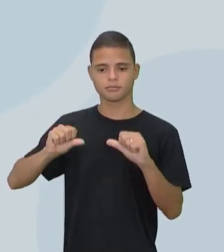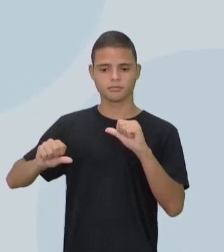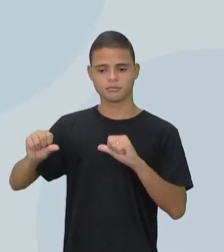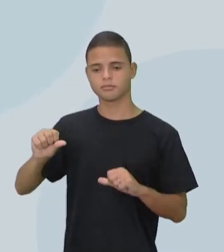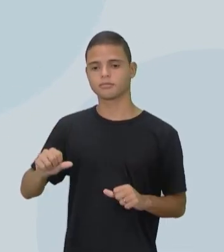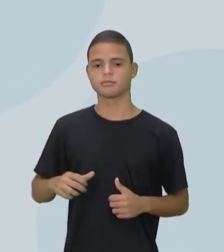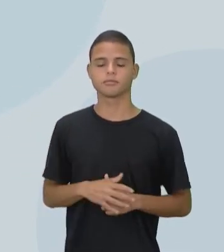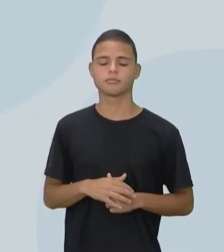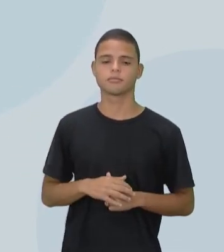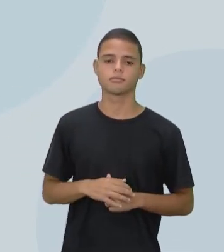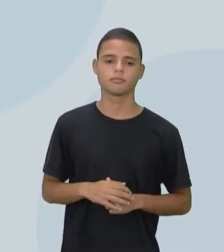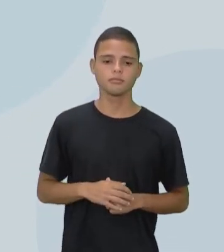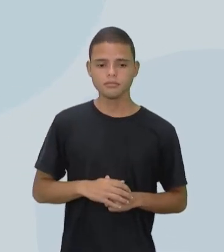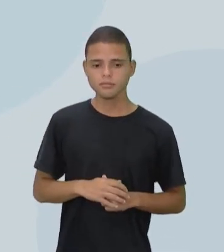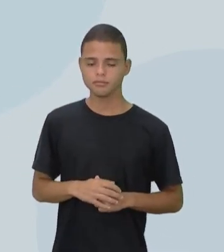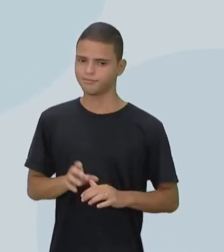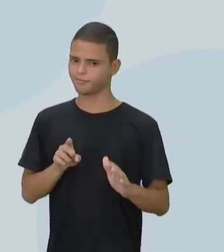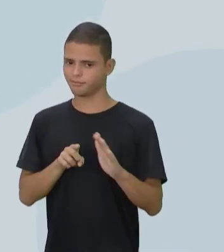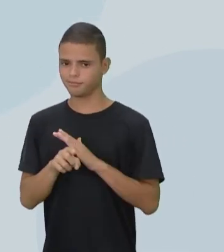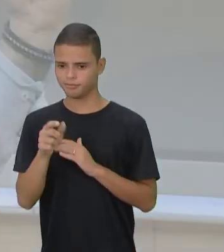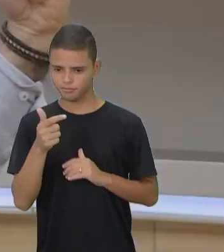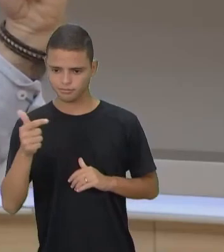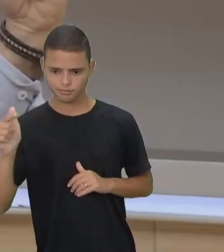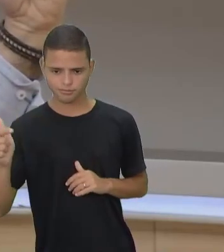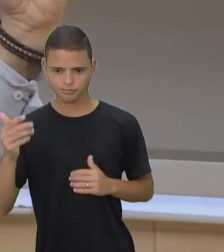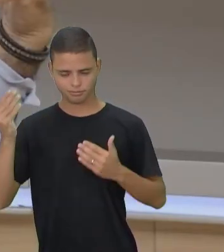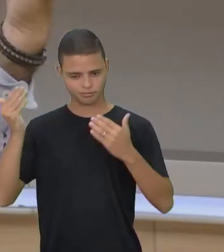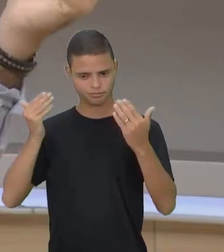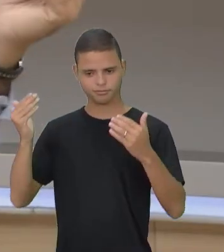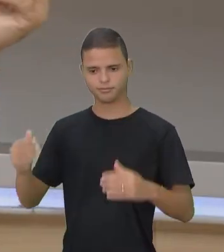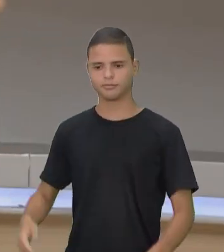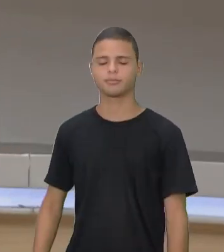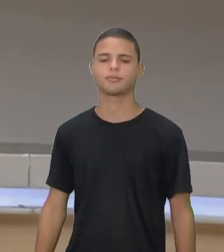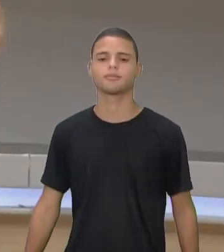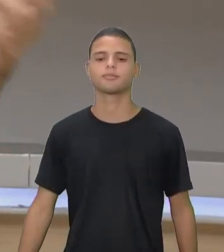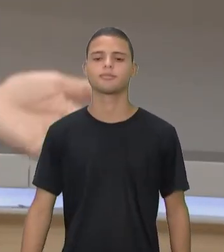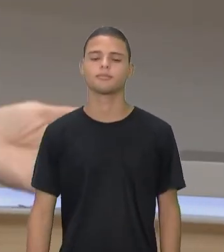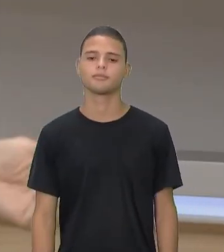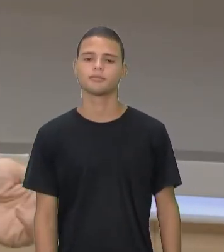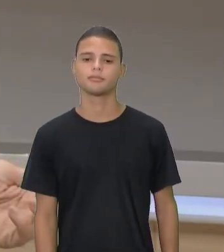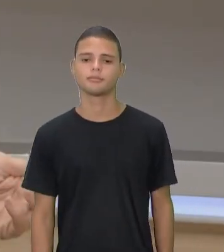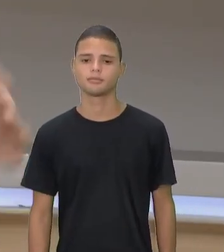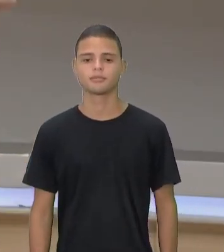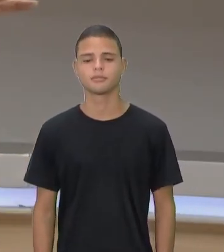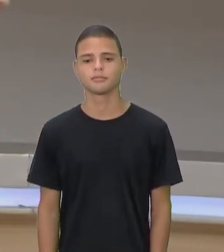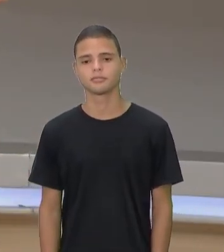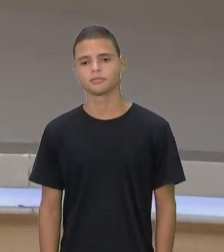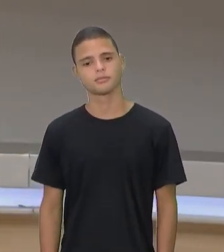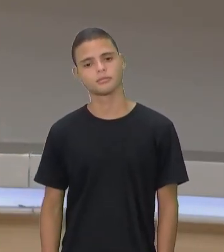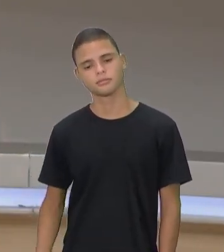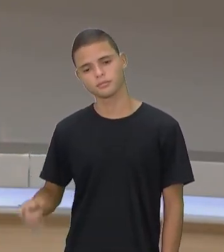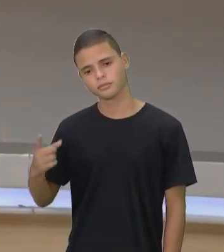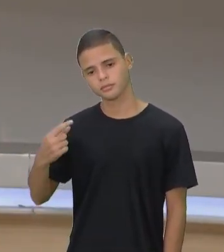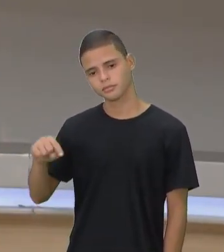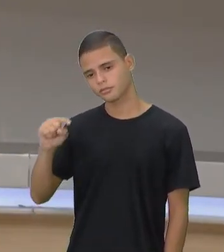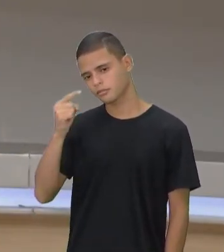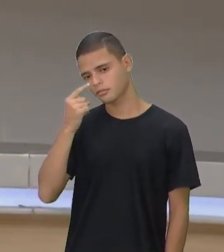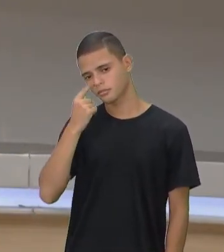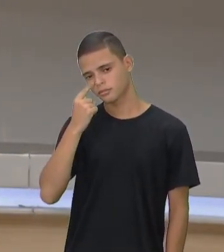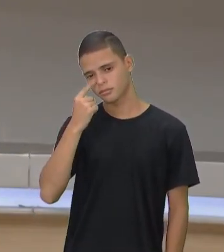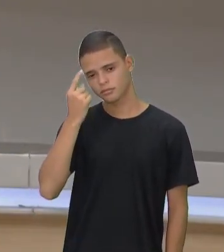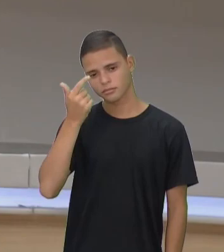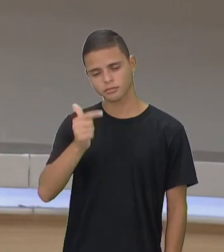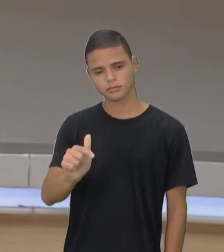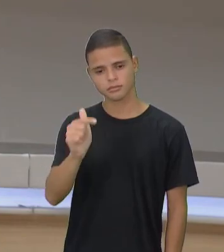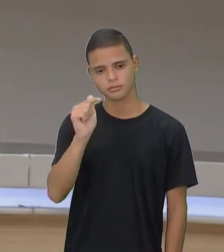pitaco? Uma coisa que eu noto bastante, que é algo que é relativamente recente, mas a gente vê isso com muita